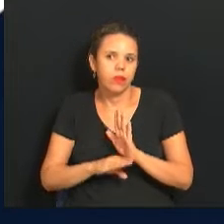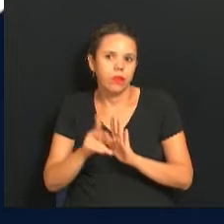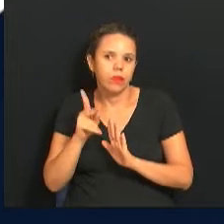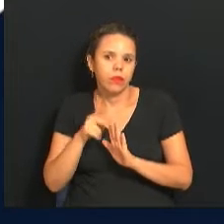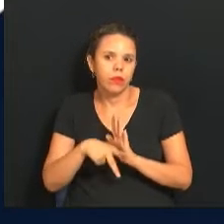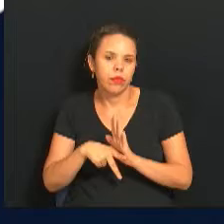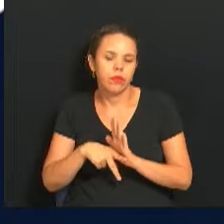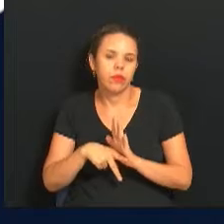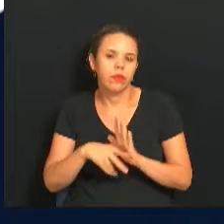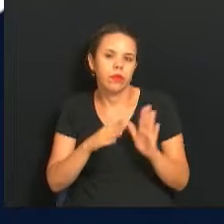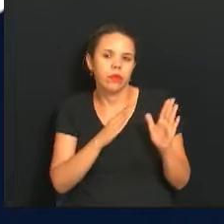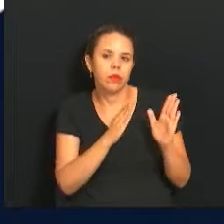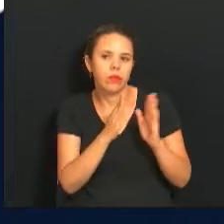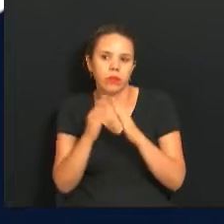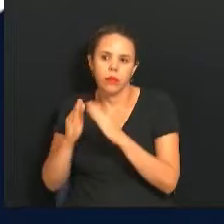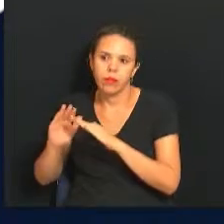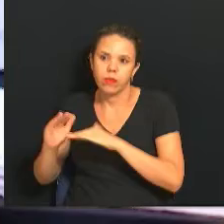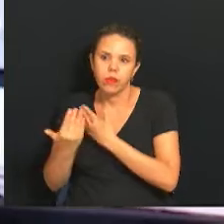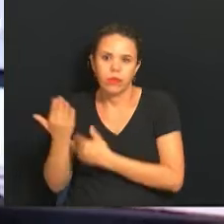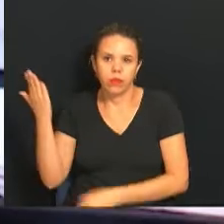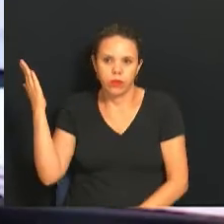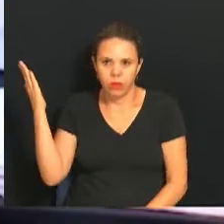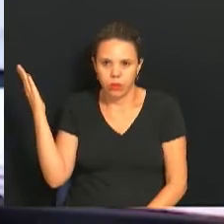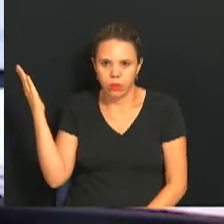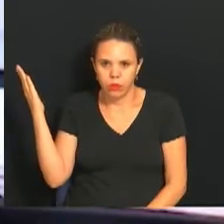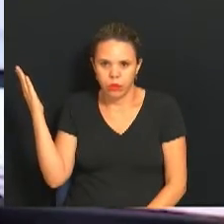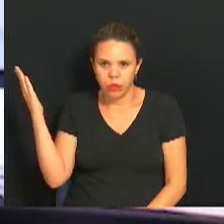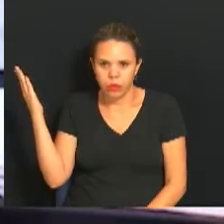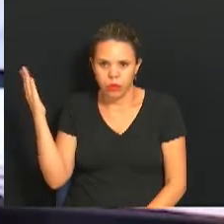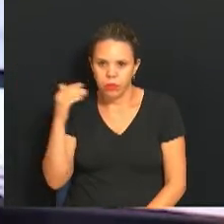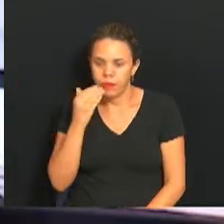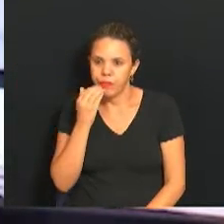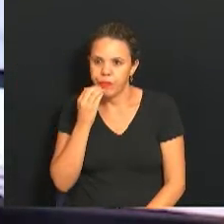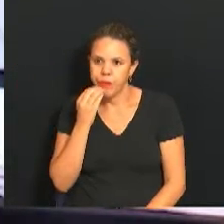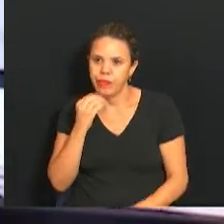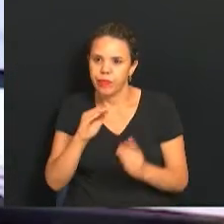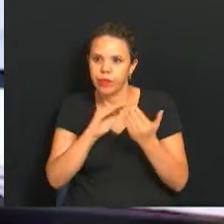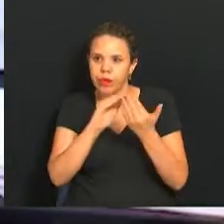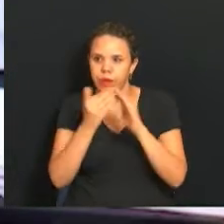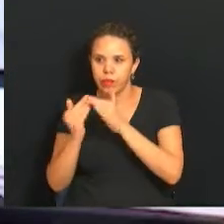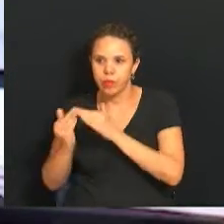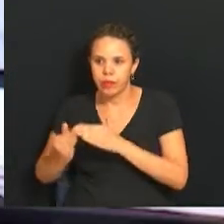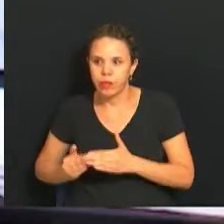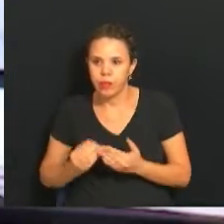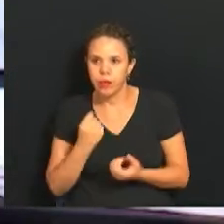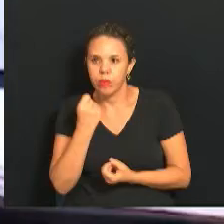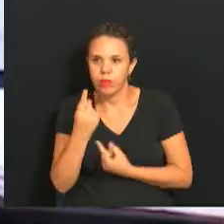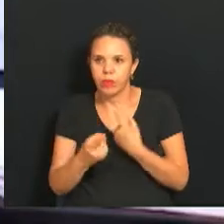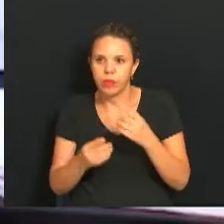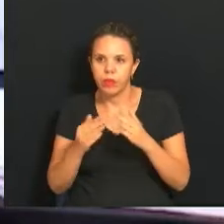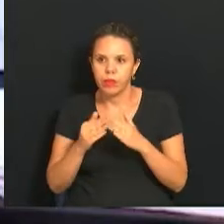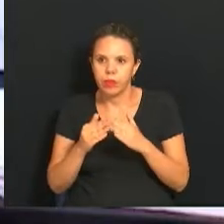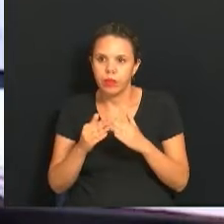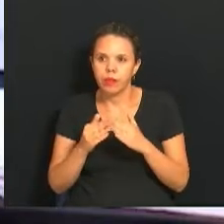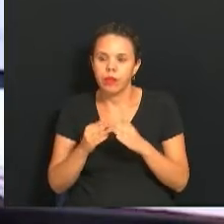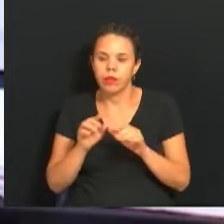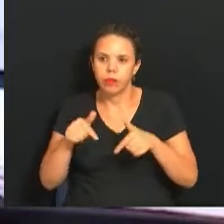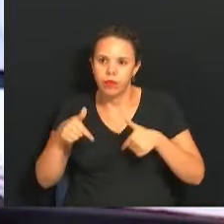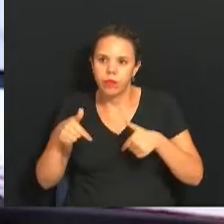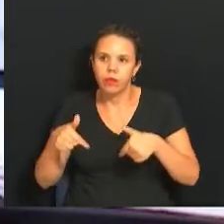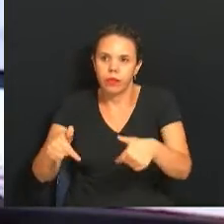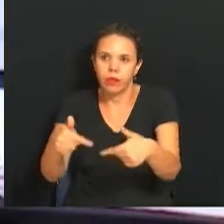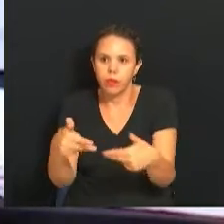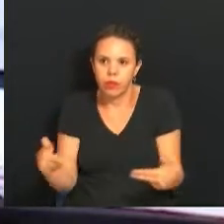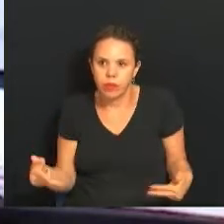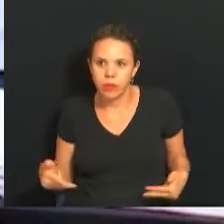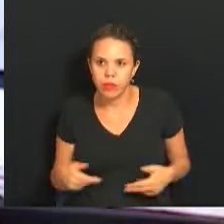de moradia no Recanto dos Dourados. É uma ocupação que, assim, tem algumas casas que são um pouco mais reforçadas, né, que são um